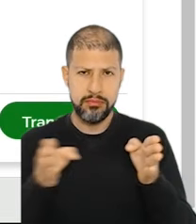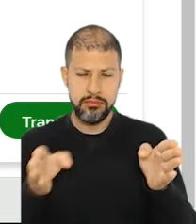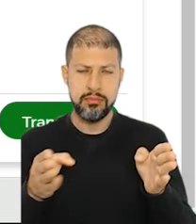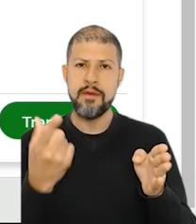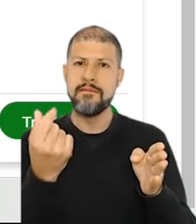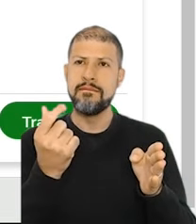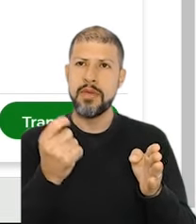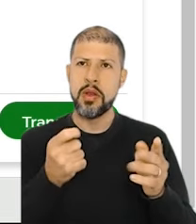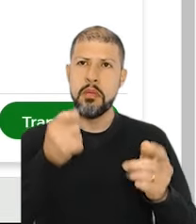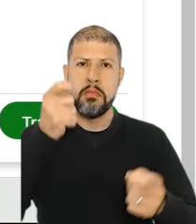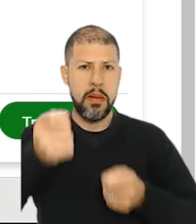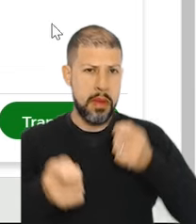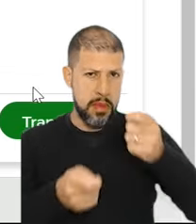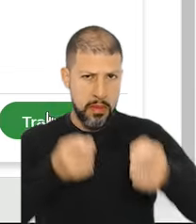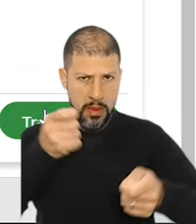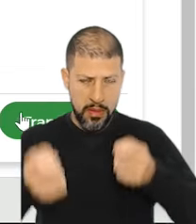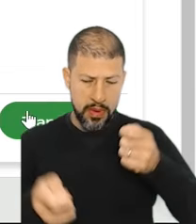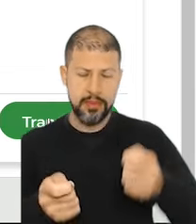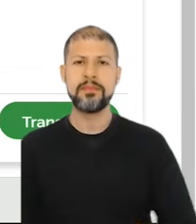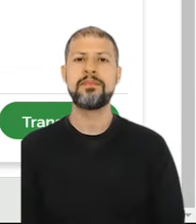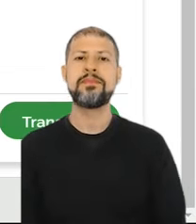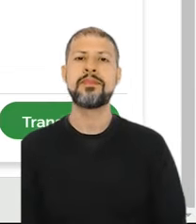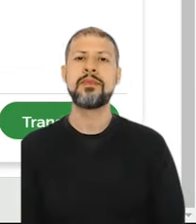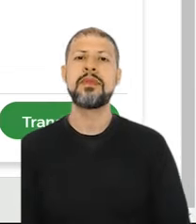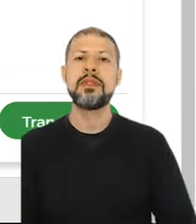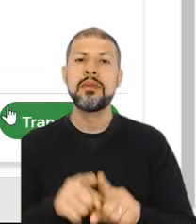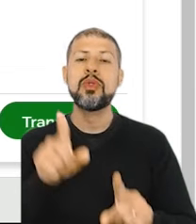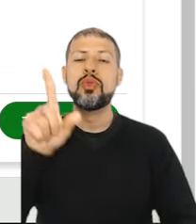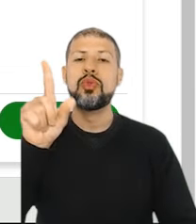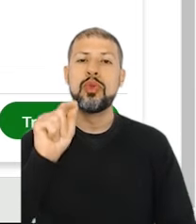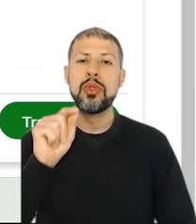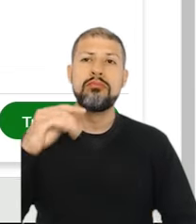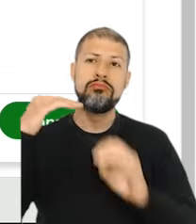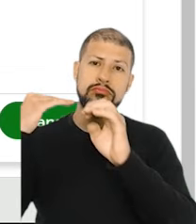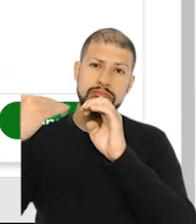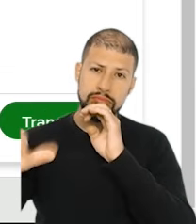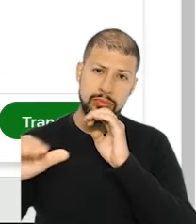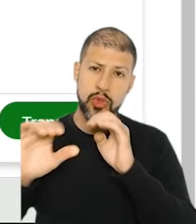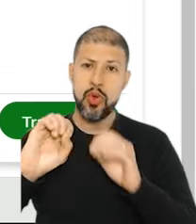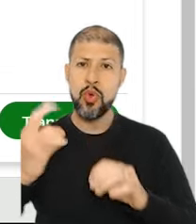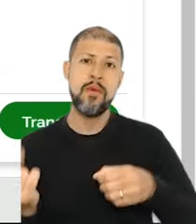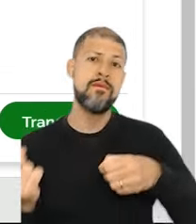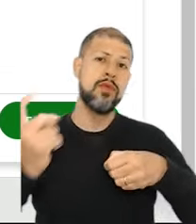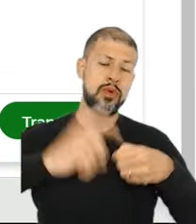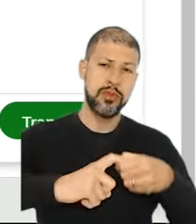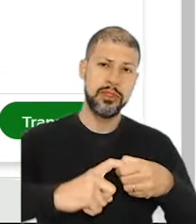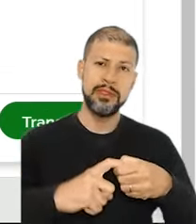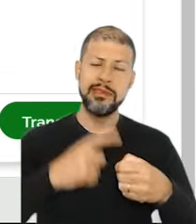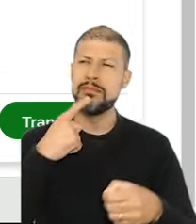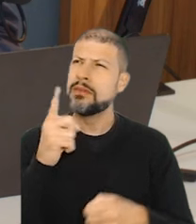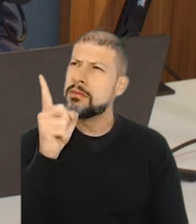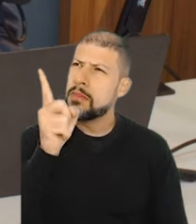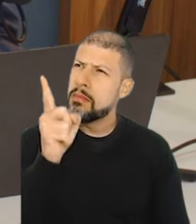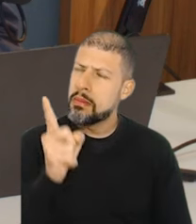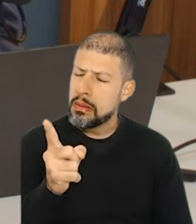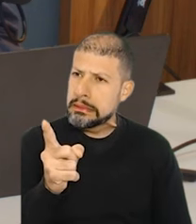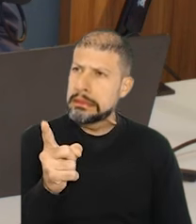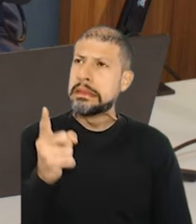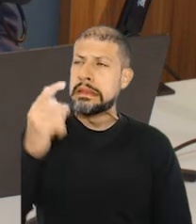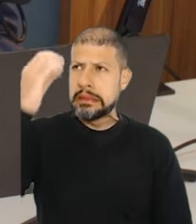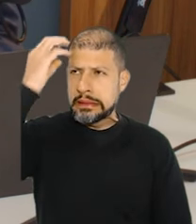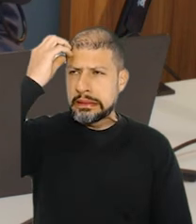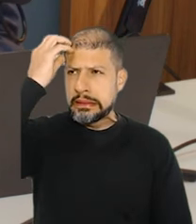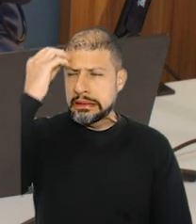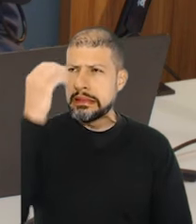Essas os valores que foram pagos e a opção de transmitir ou voltar ah eu percebi que coloquei um valor né